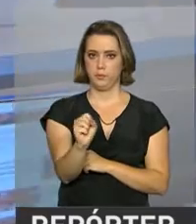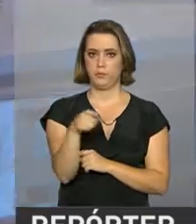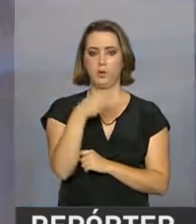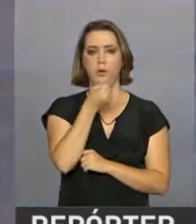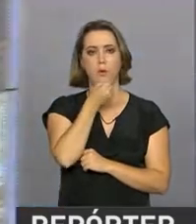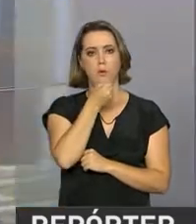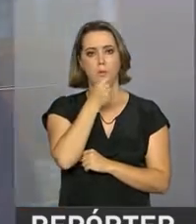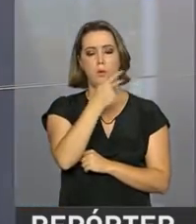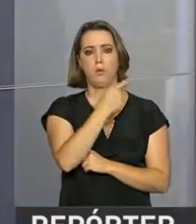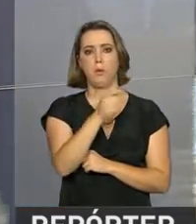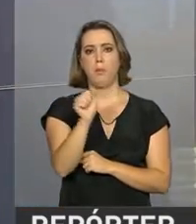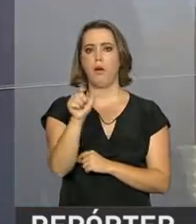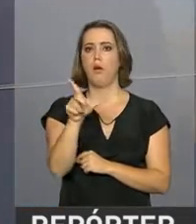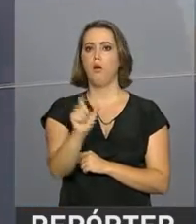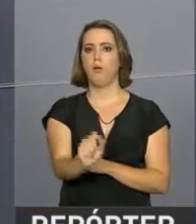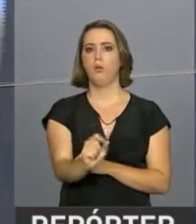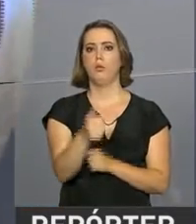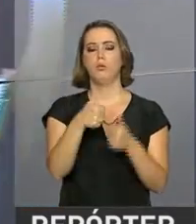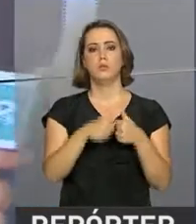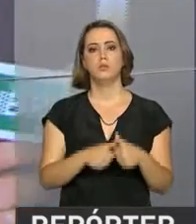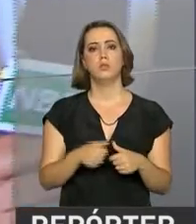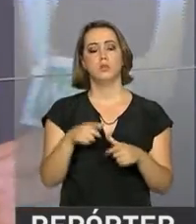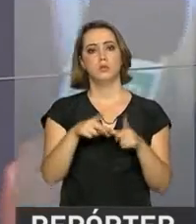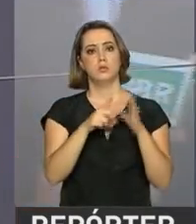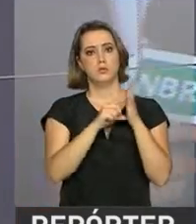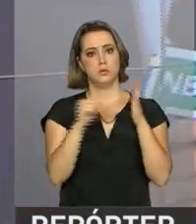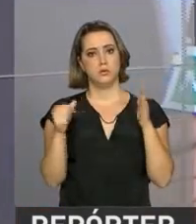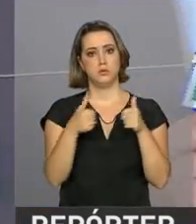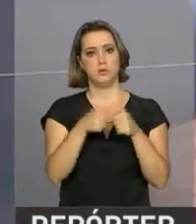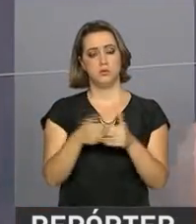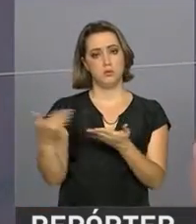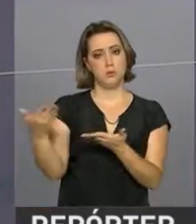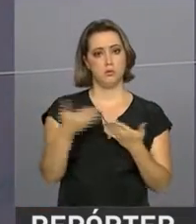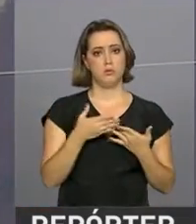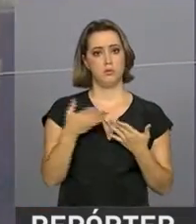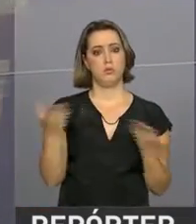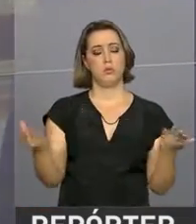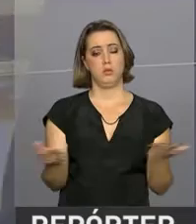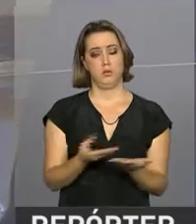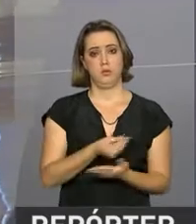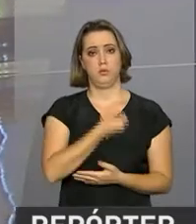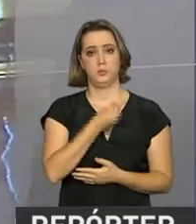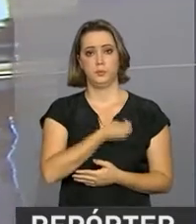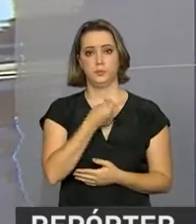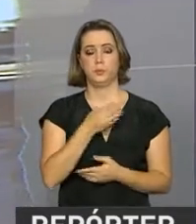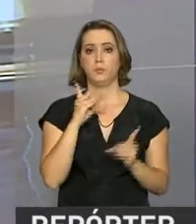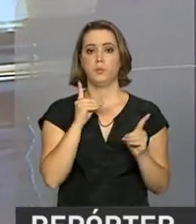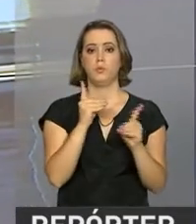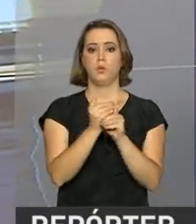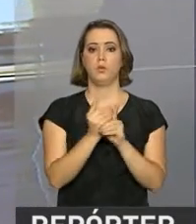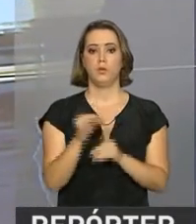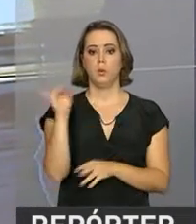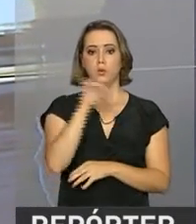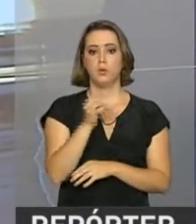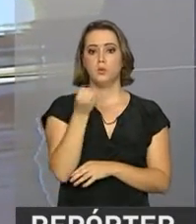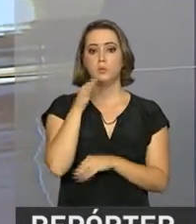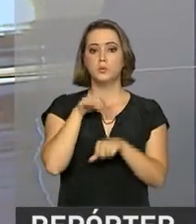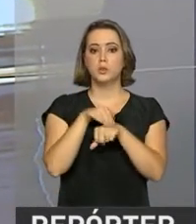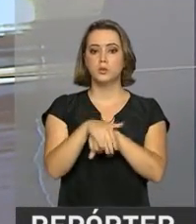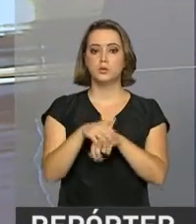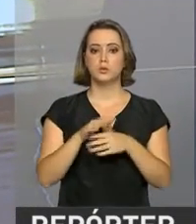repórter paulo la sálvia está no palácio do planalto e traz ao vivo as informações sobre este encontro olá paulo boa